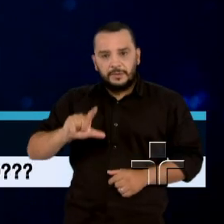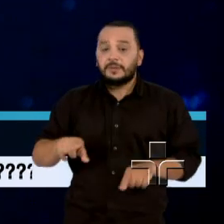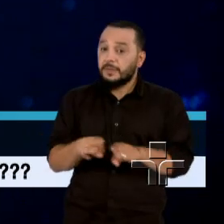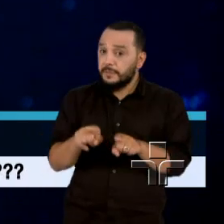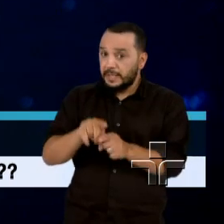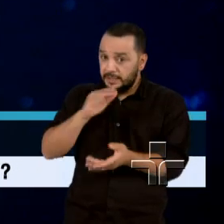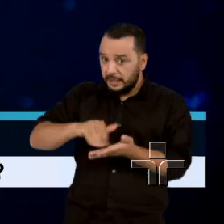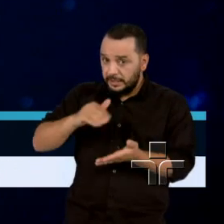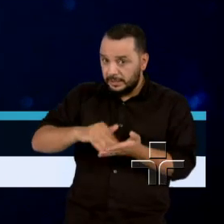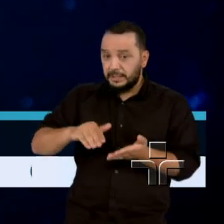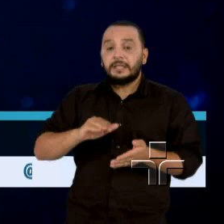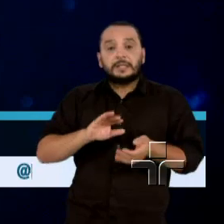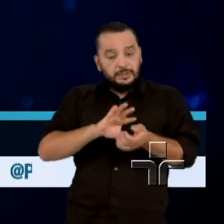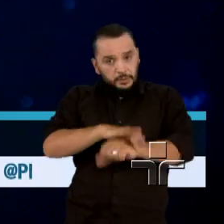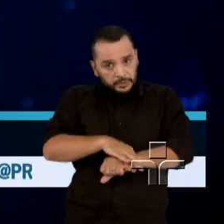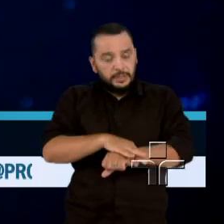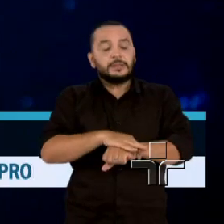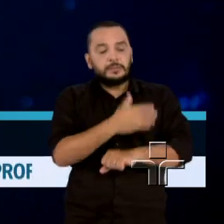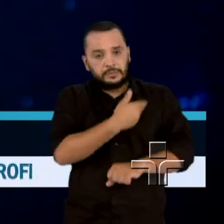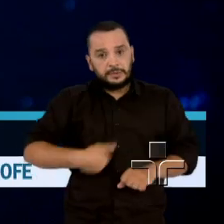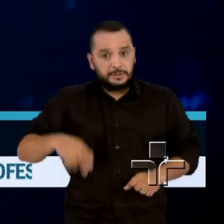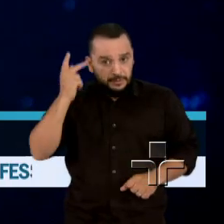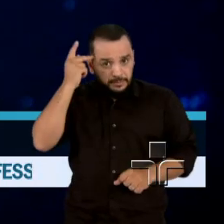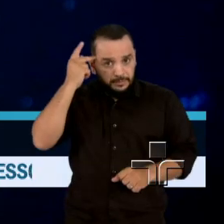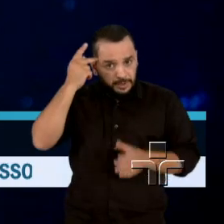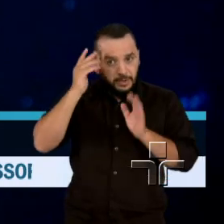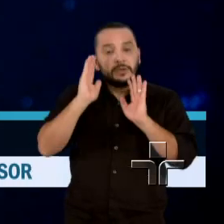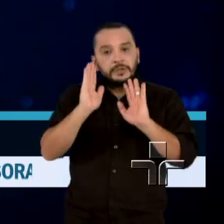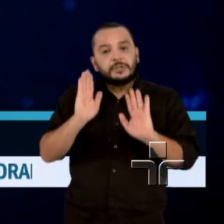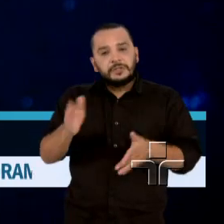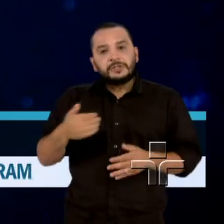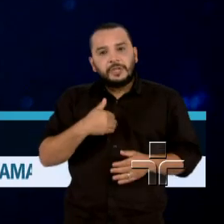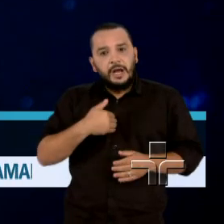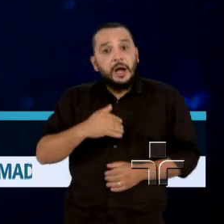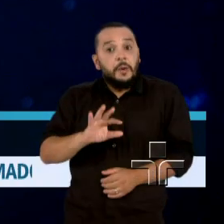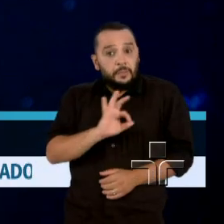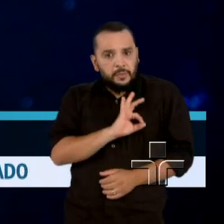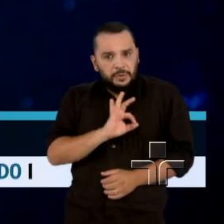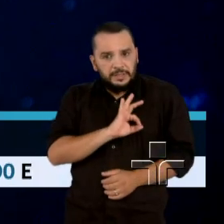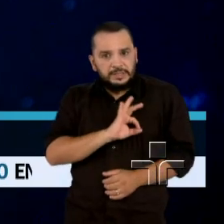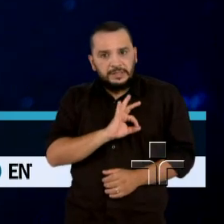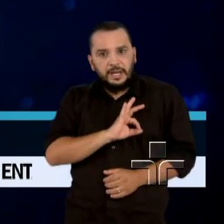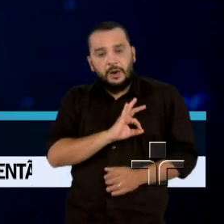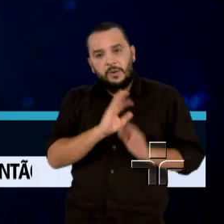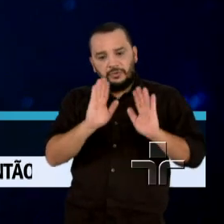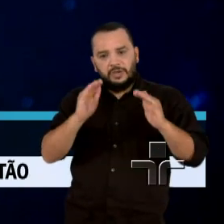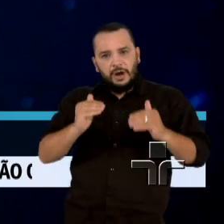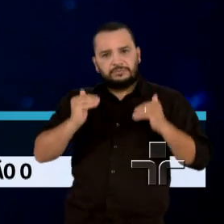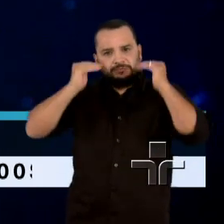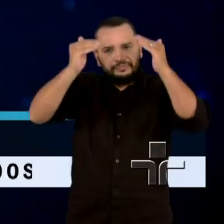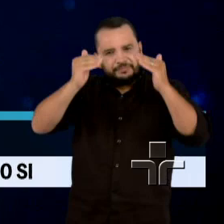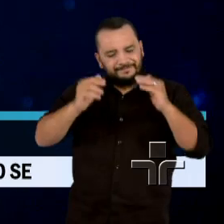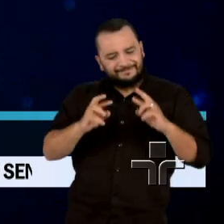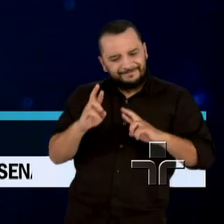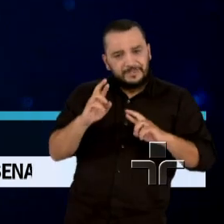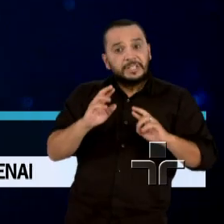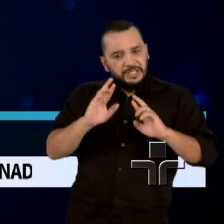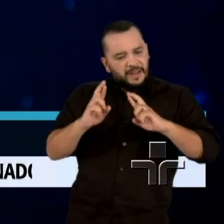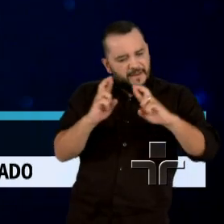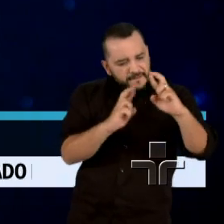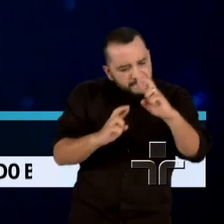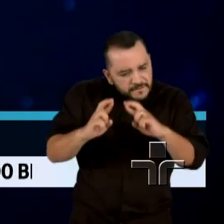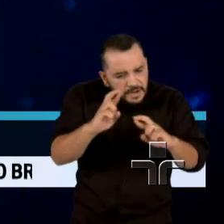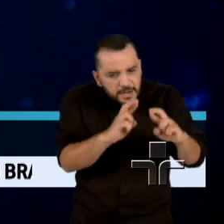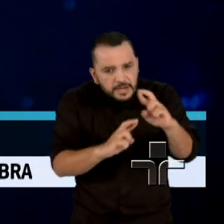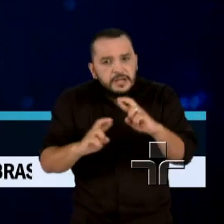Segurança Pública de São Paulo informou que a Corregedoria da Polícia Civil instaurou um inquérito para apurar a conduta dos policiais. A denúncia